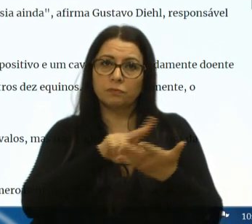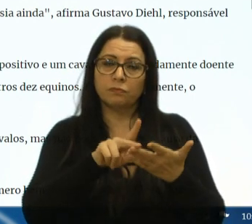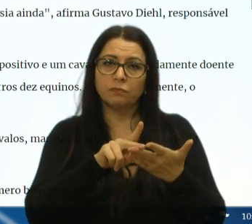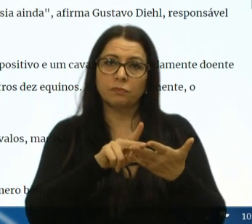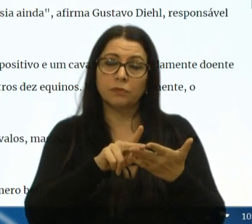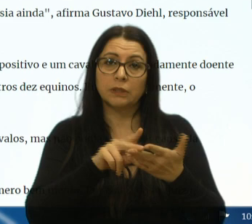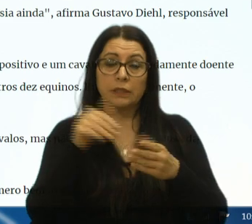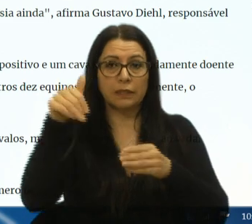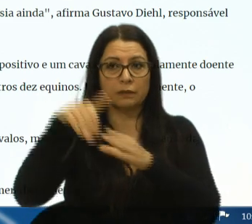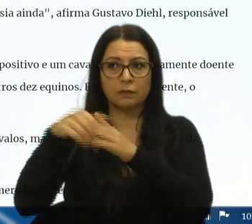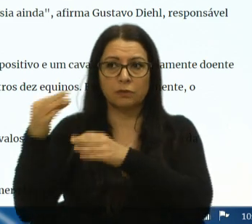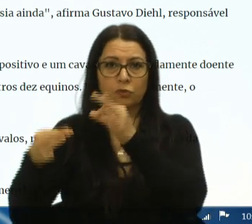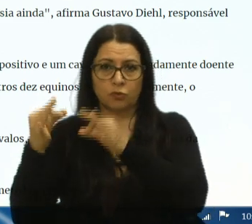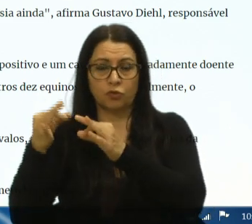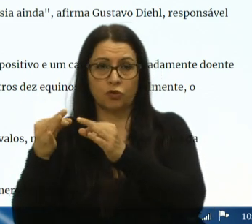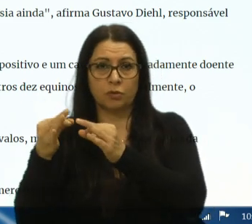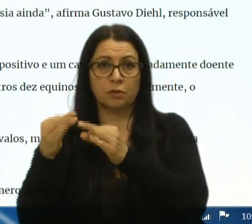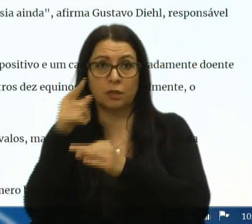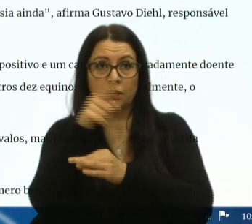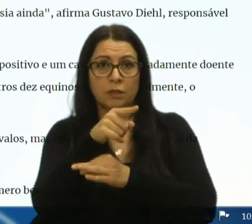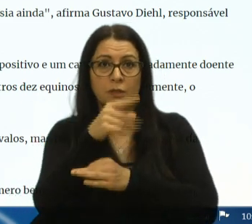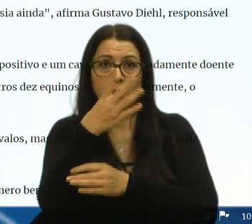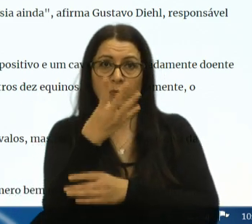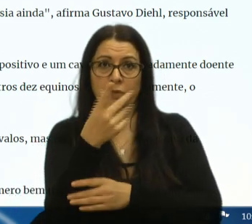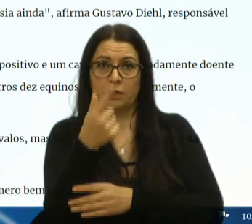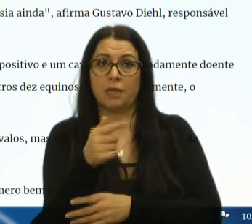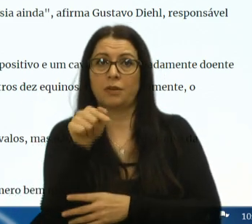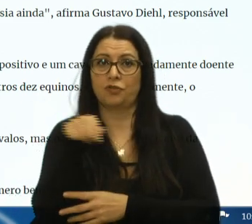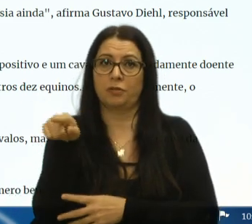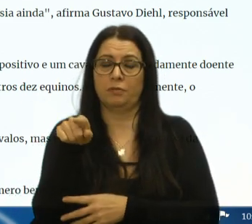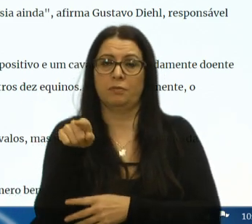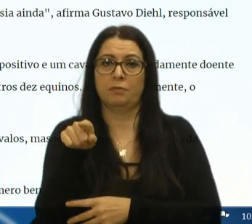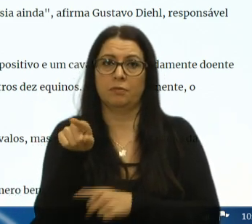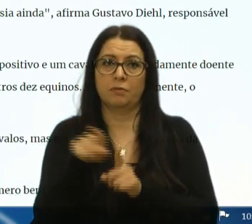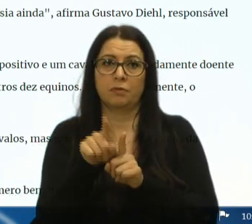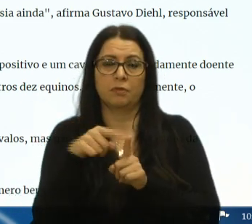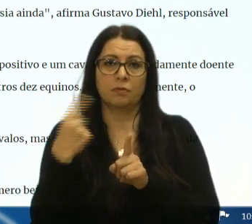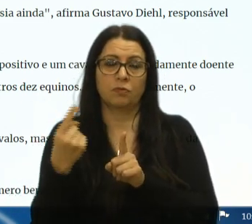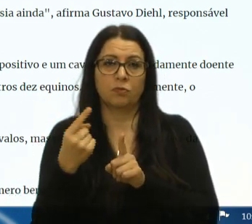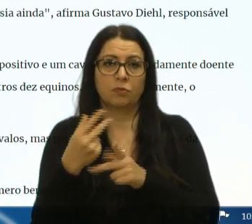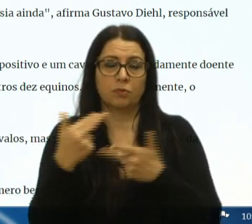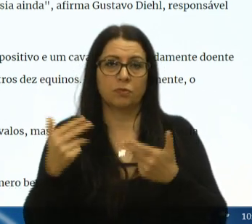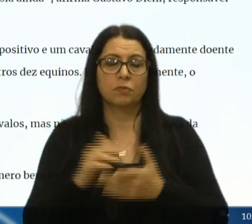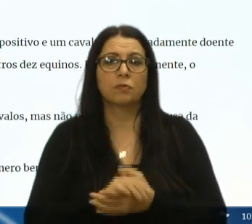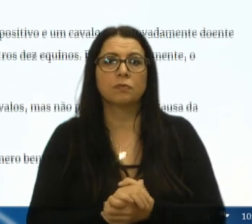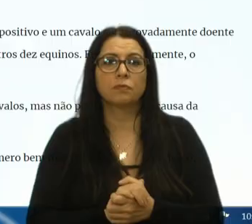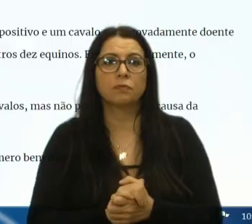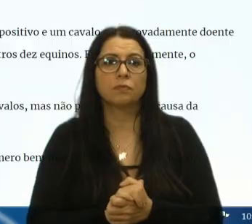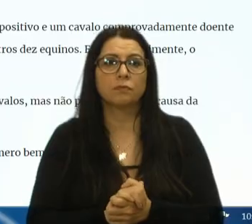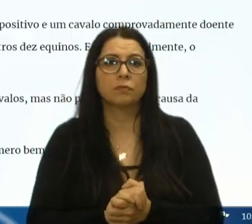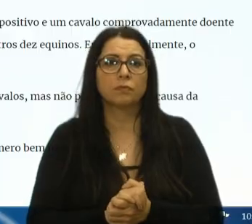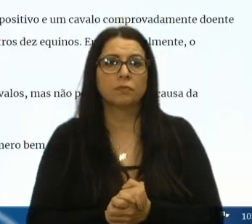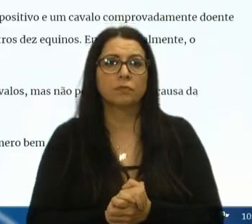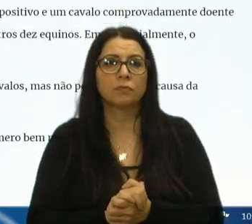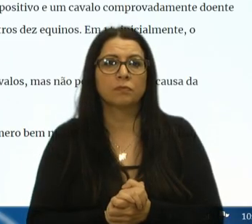estão na justiça, esse aqui é um dos 47, bem como outros casos.